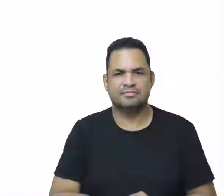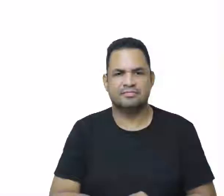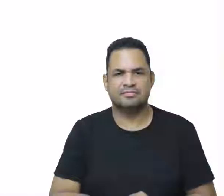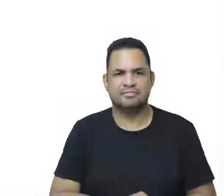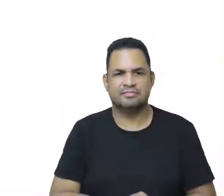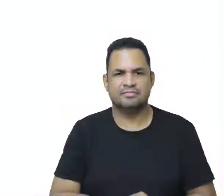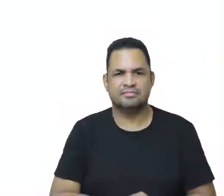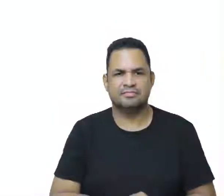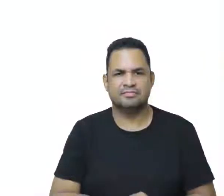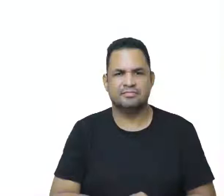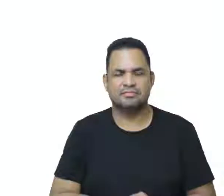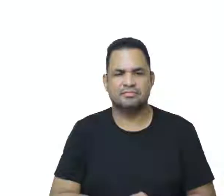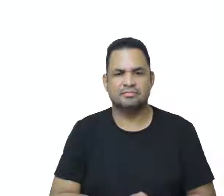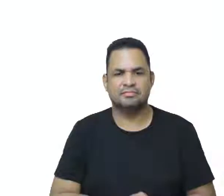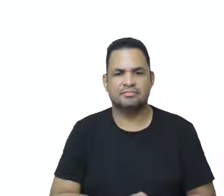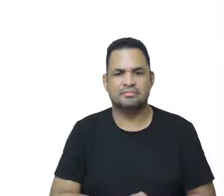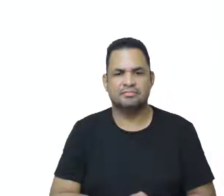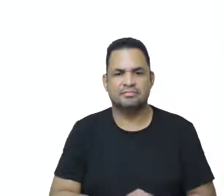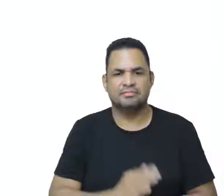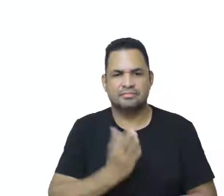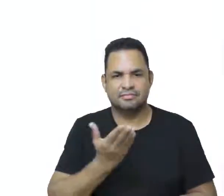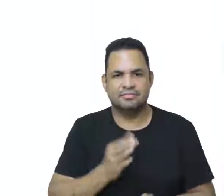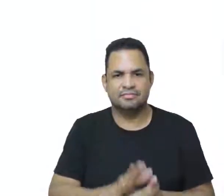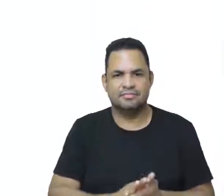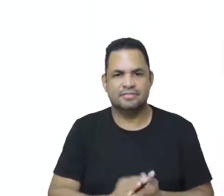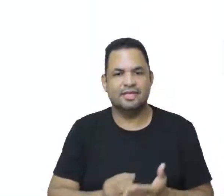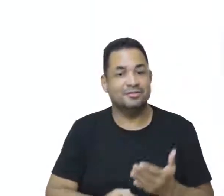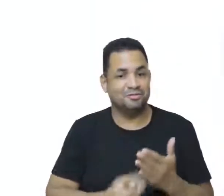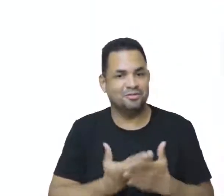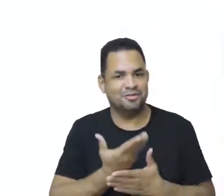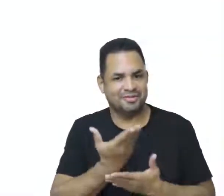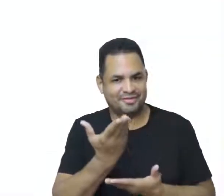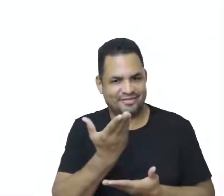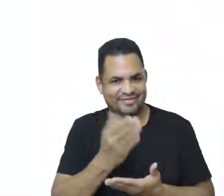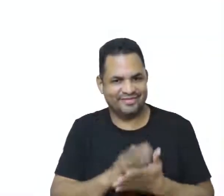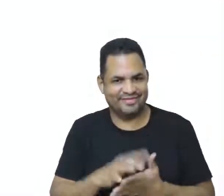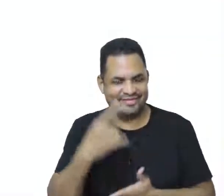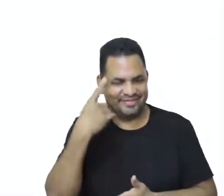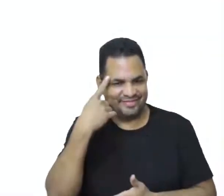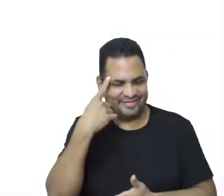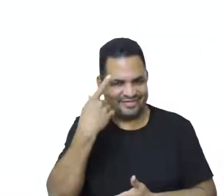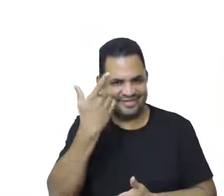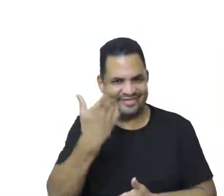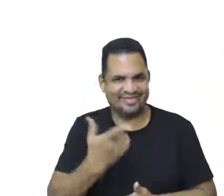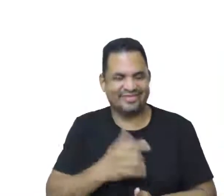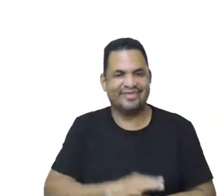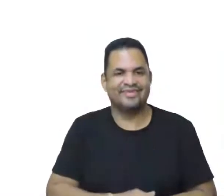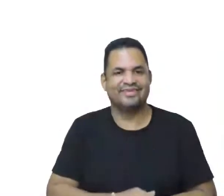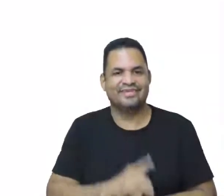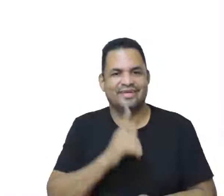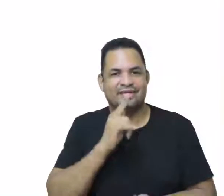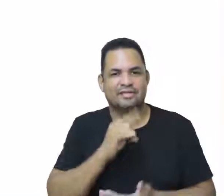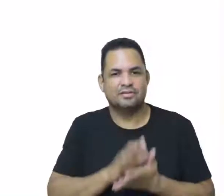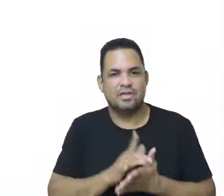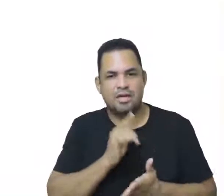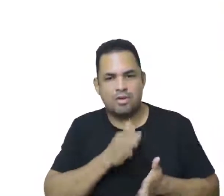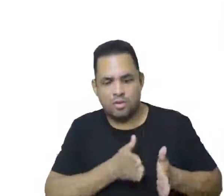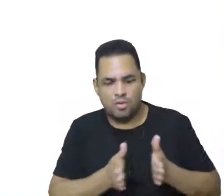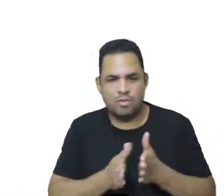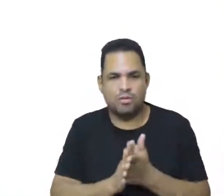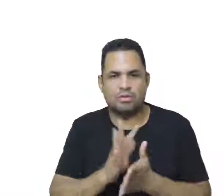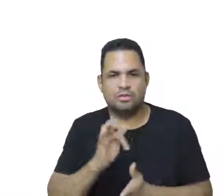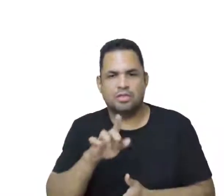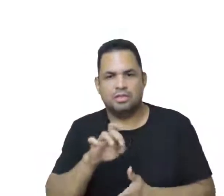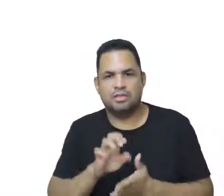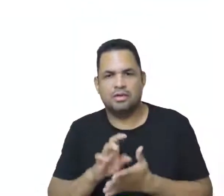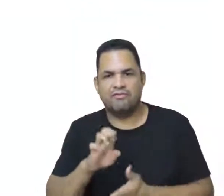Próximo. Olha, eu fui falar Tigres e Eufrates e ele apareceu aí. Parece que eu estava até pensando nele, né? As águas dos rios Tigres e